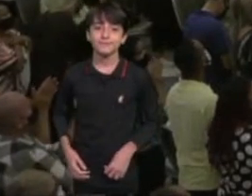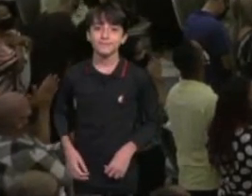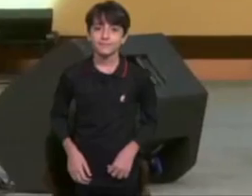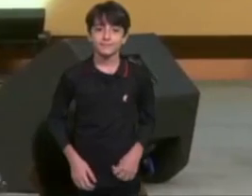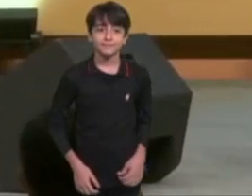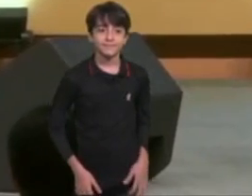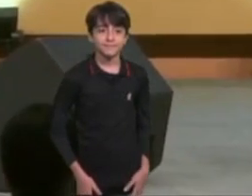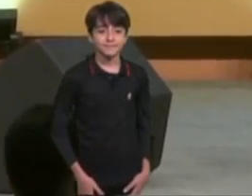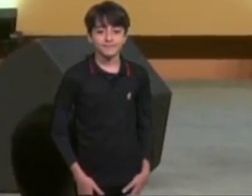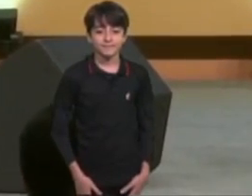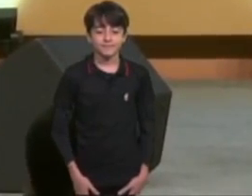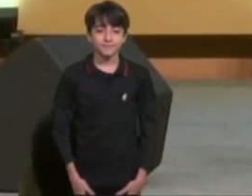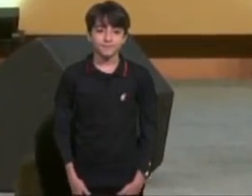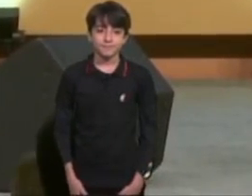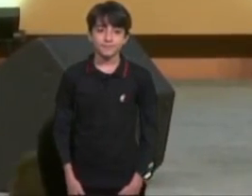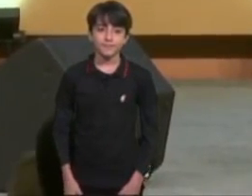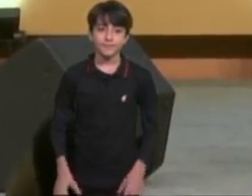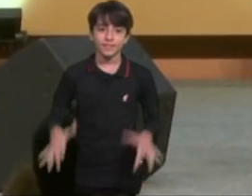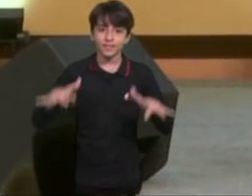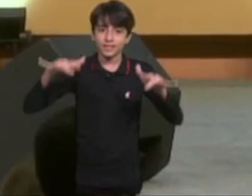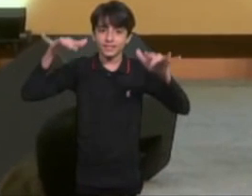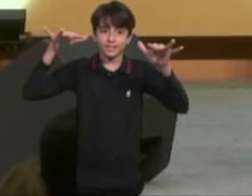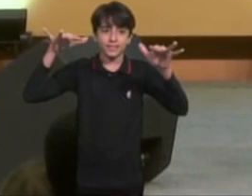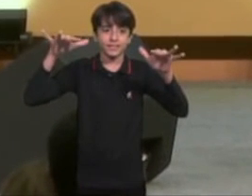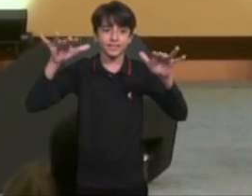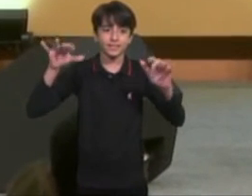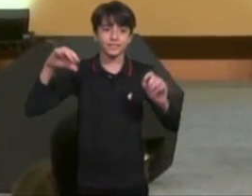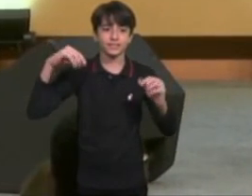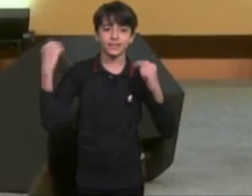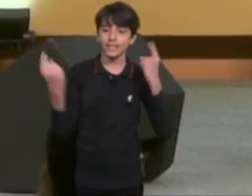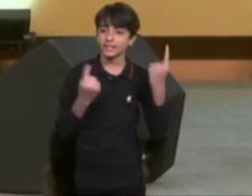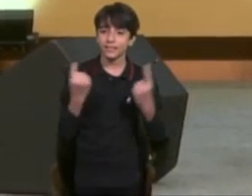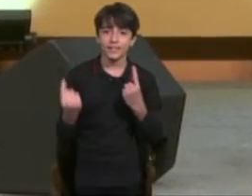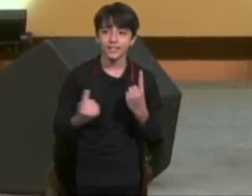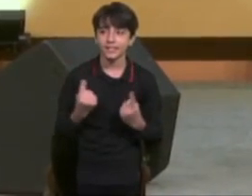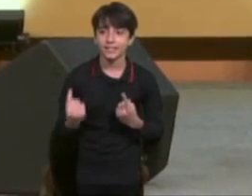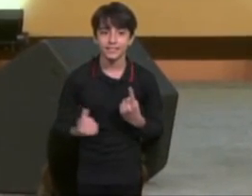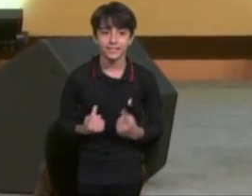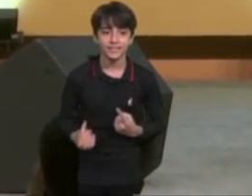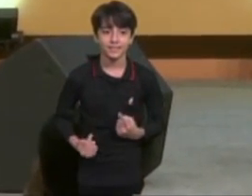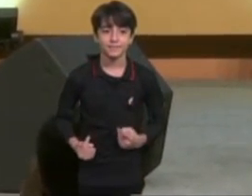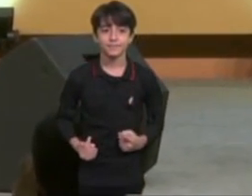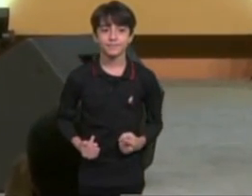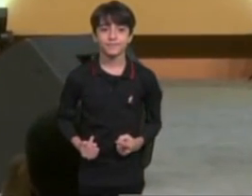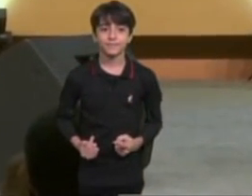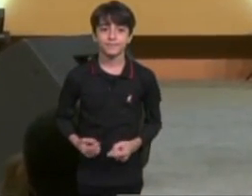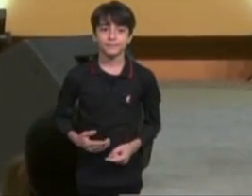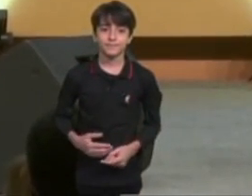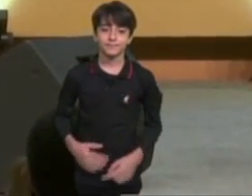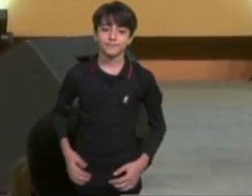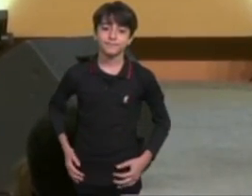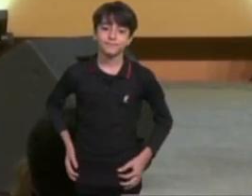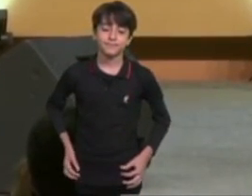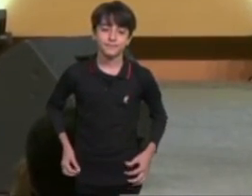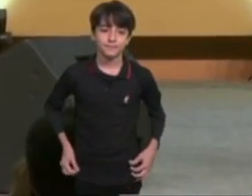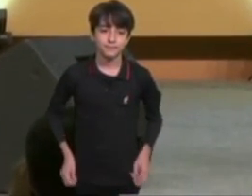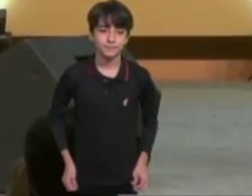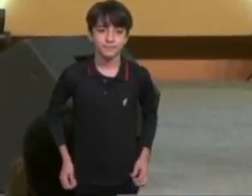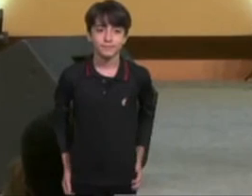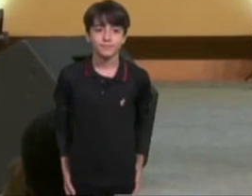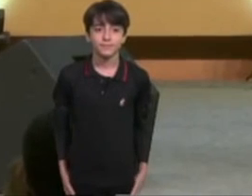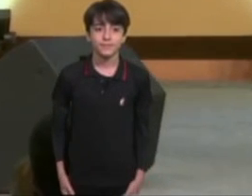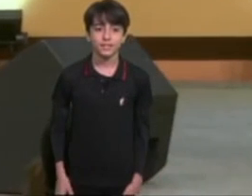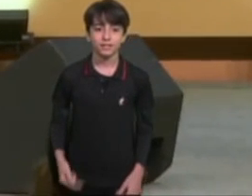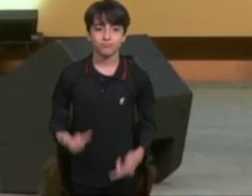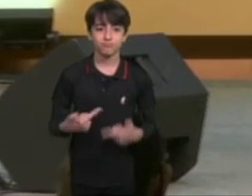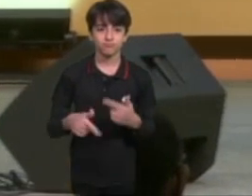e deixa dessa galeria meu filho minha filha e eu não sei